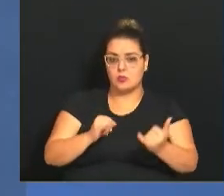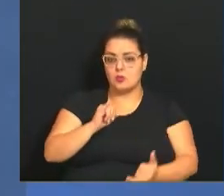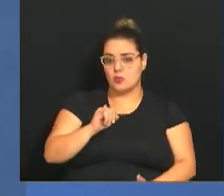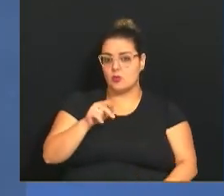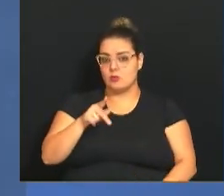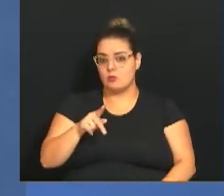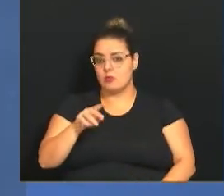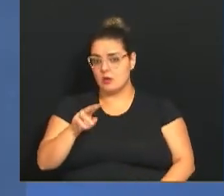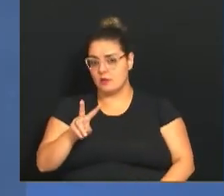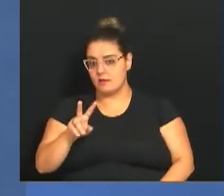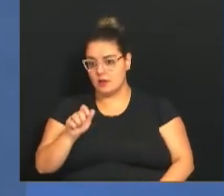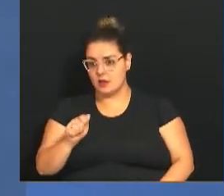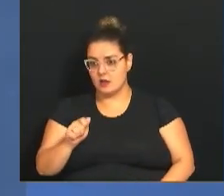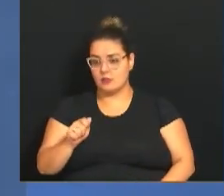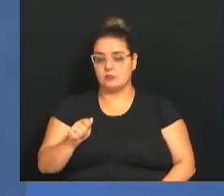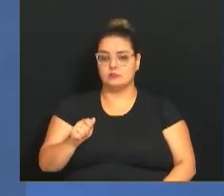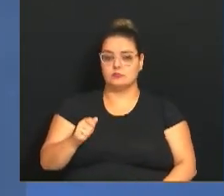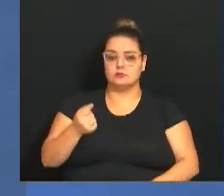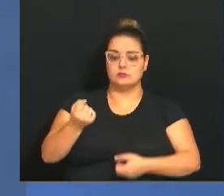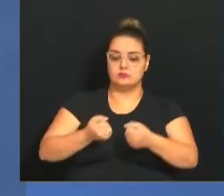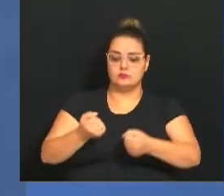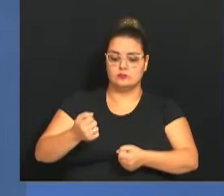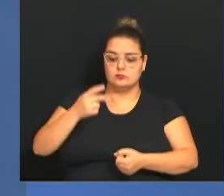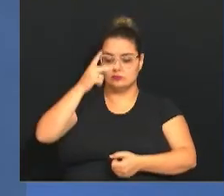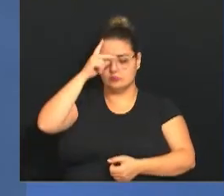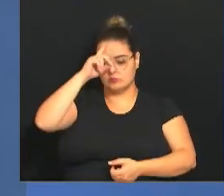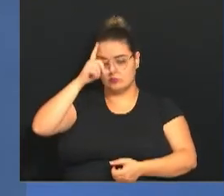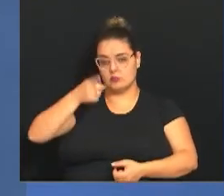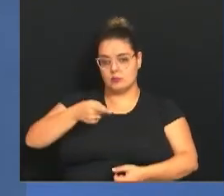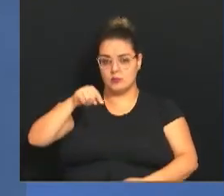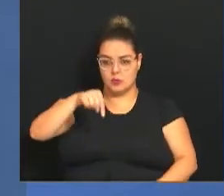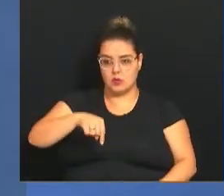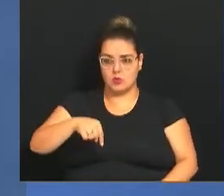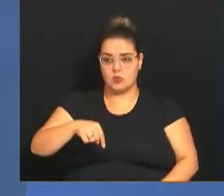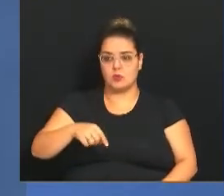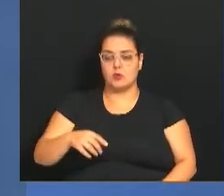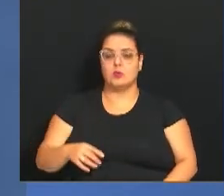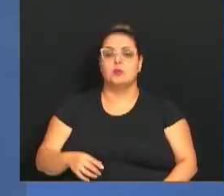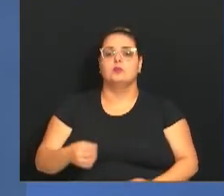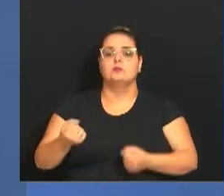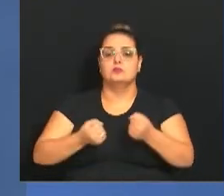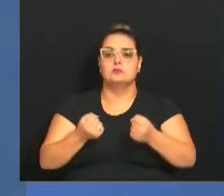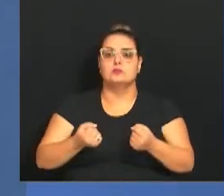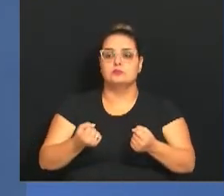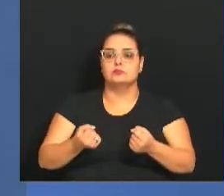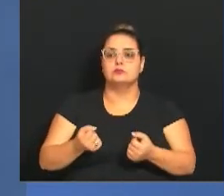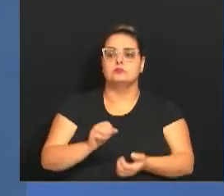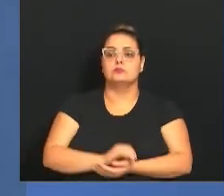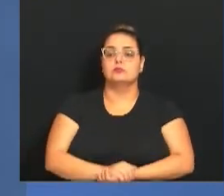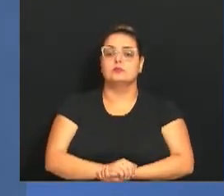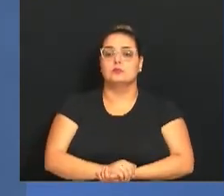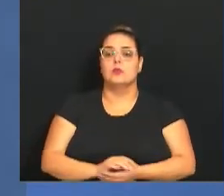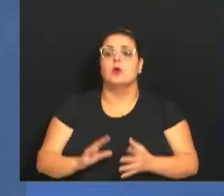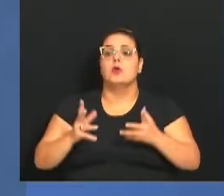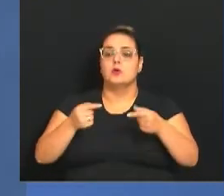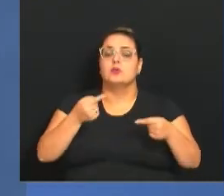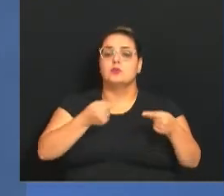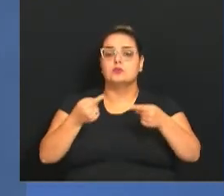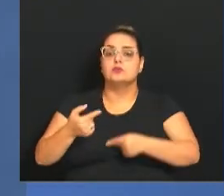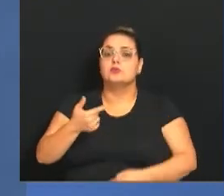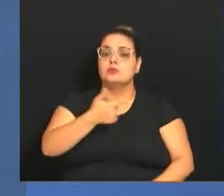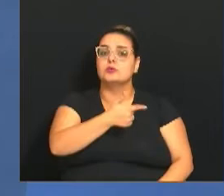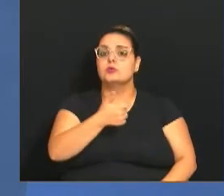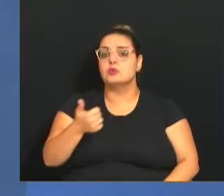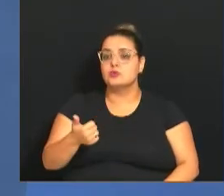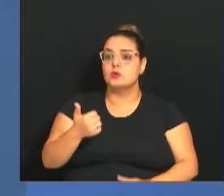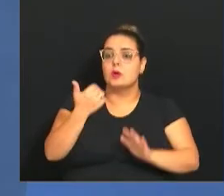Imposto sobre a Propriedade de Veículos Automotores, aos donos deste tipo de automóvel. Toda a discussão dos 21 itens